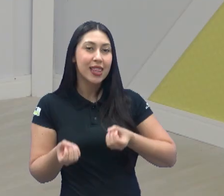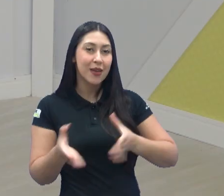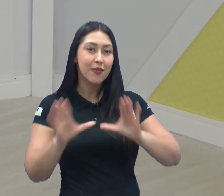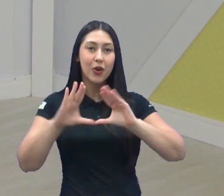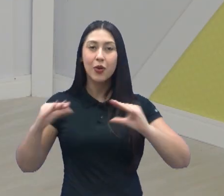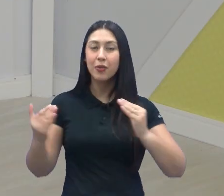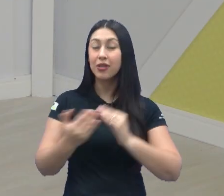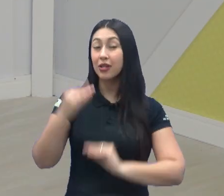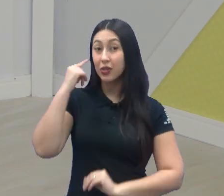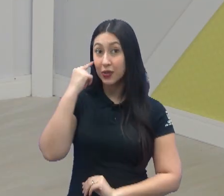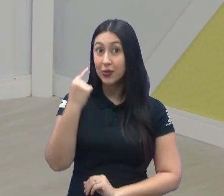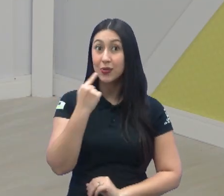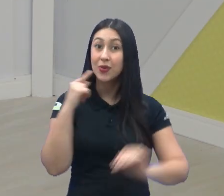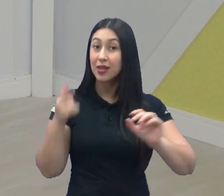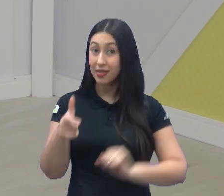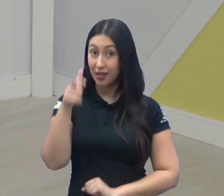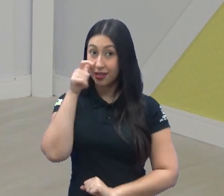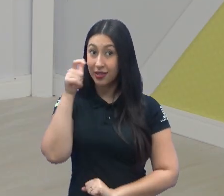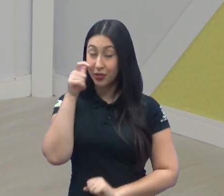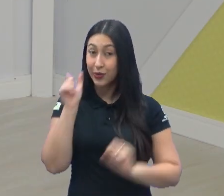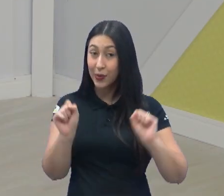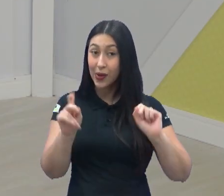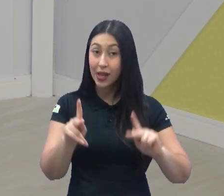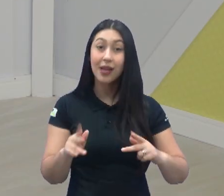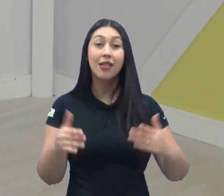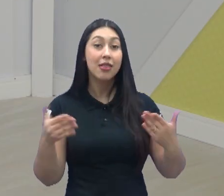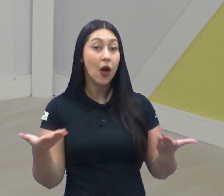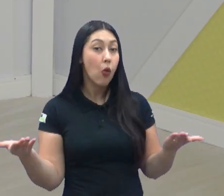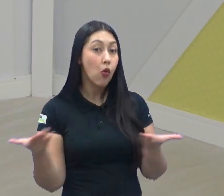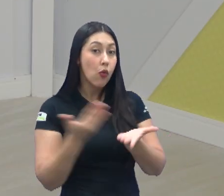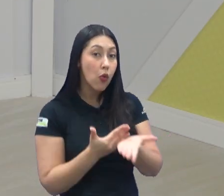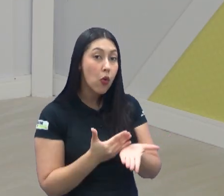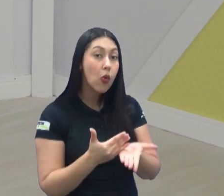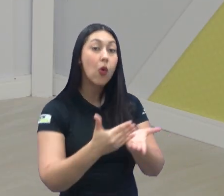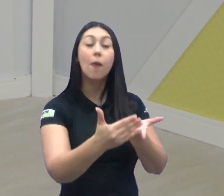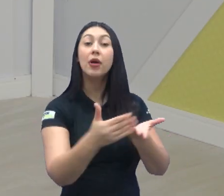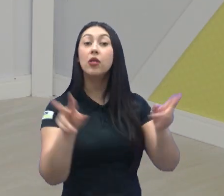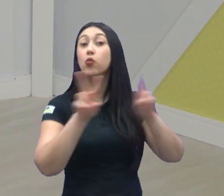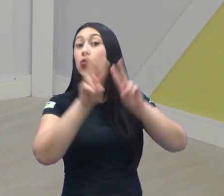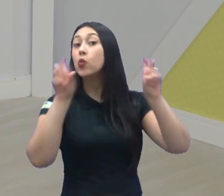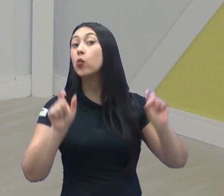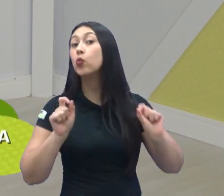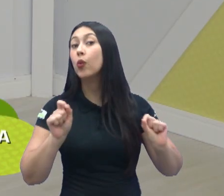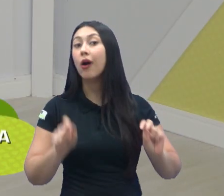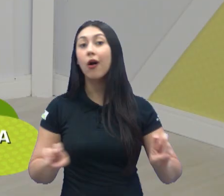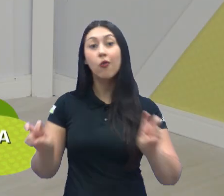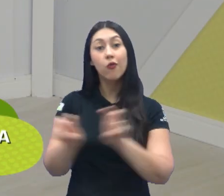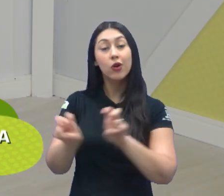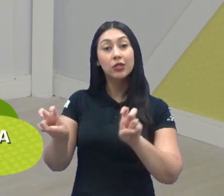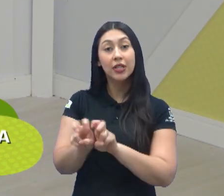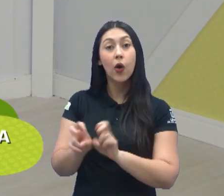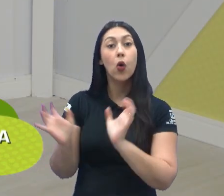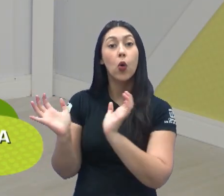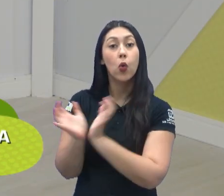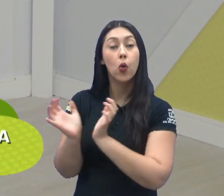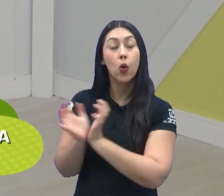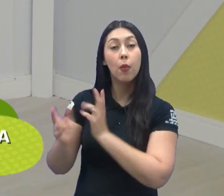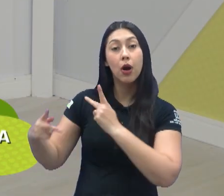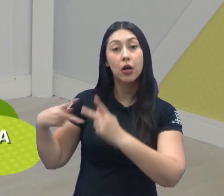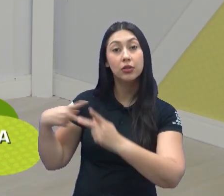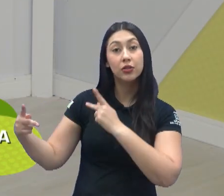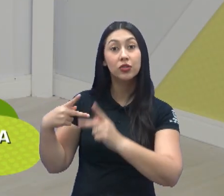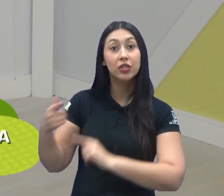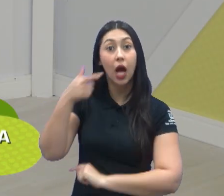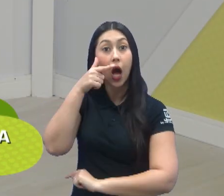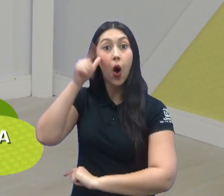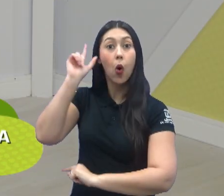que acompanha aqui o nosso programa, tá certo? E olha só, a gente começa o Hora de hoje falando de futsal. O time feminino do São José entrou em quadra ontem